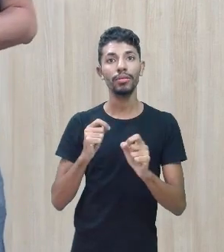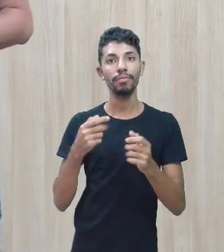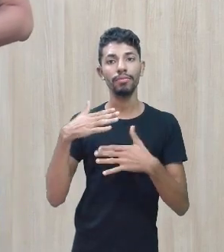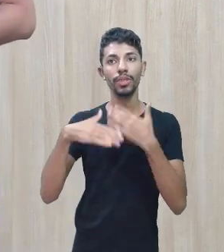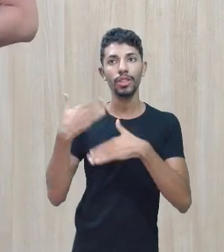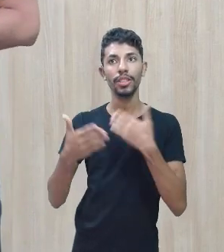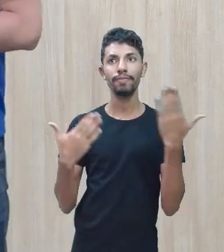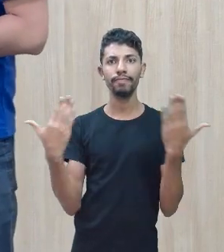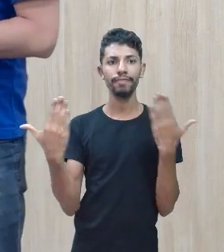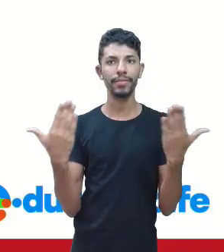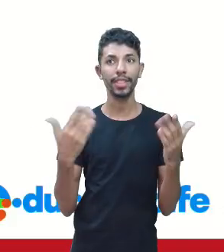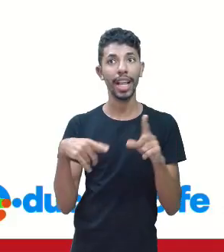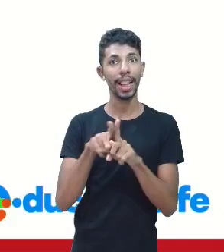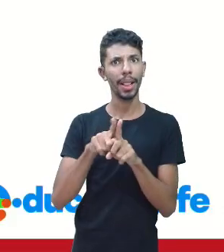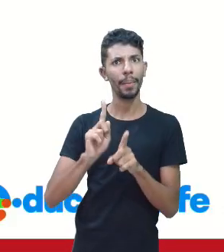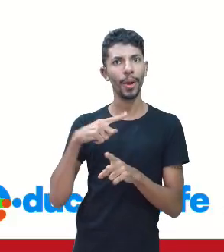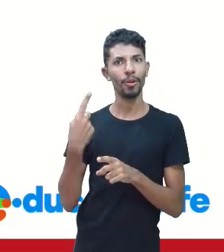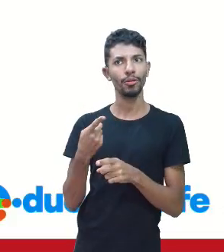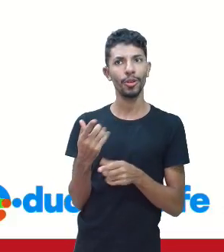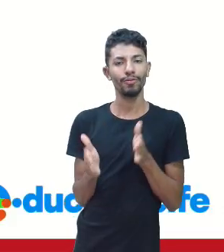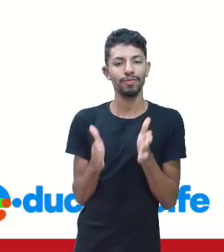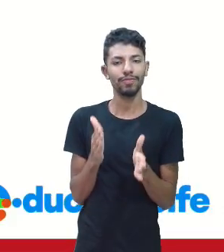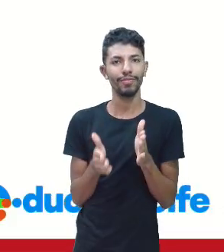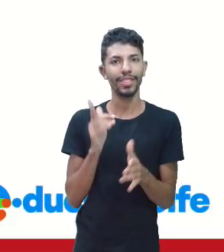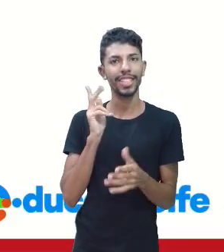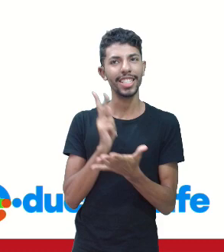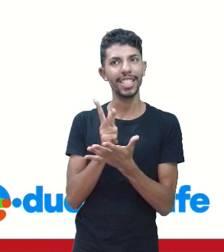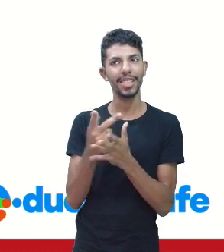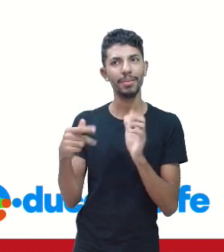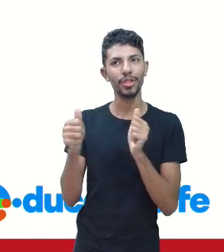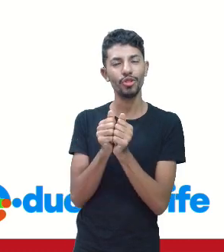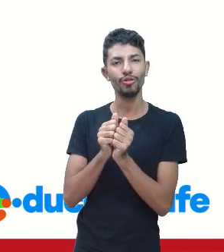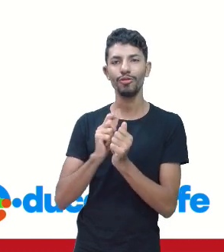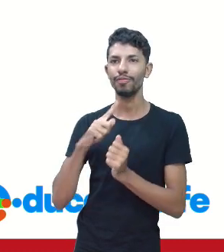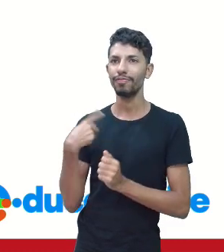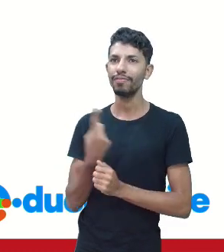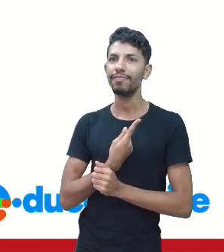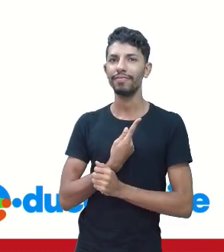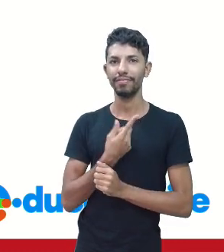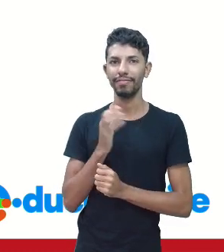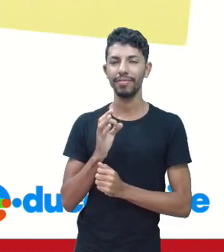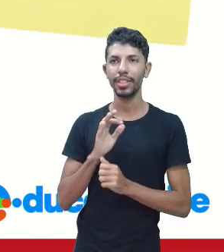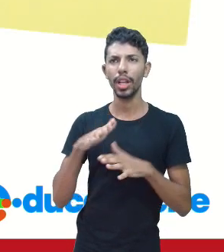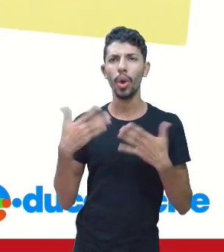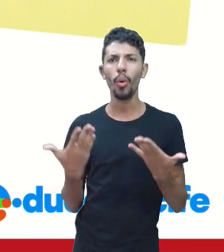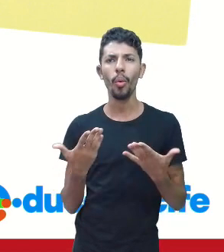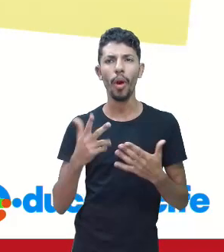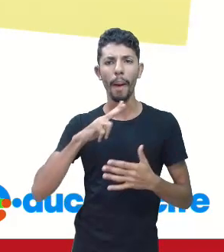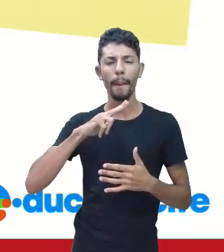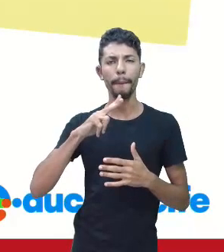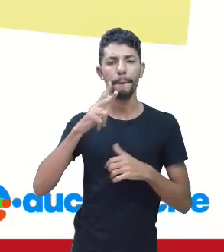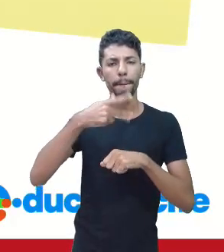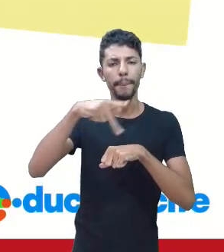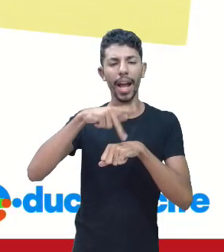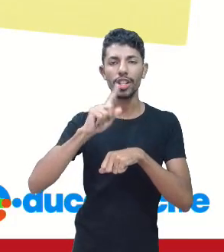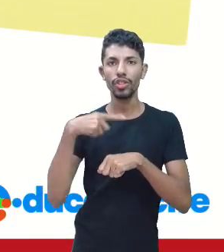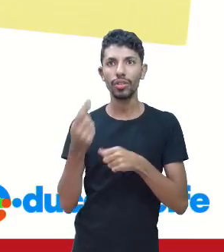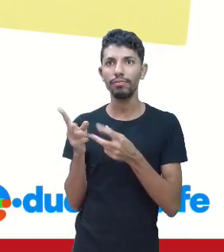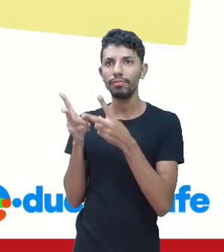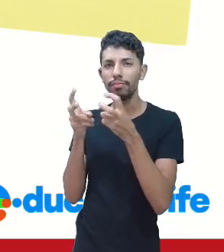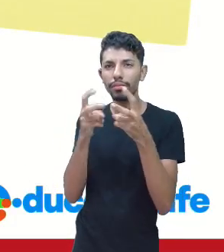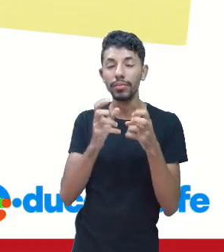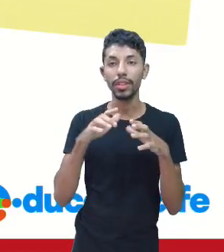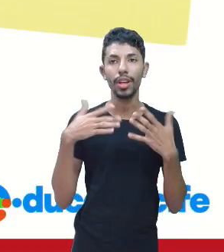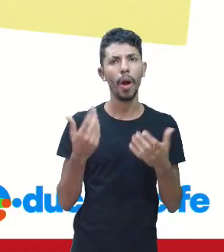nosso robozinho que acompanha sempre nossas aulas já está perguntando, então, quais países nós vamos observar? Eu posso começar aqui pelos